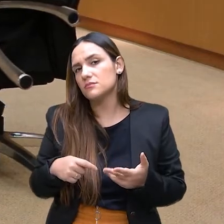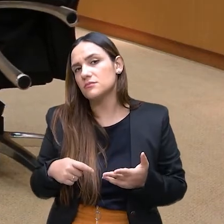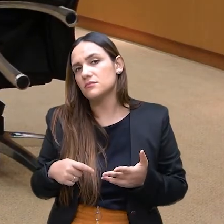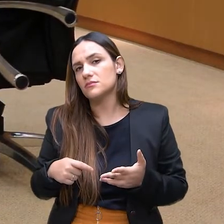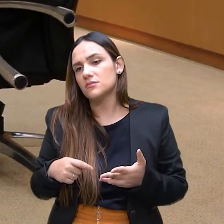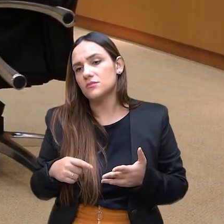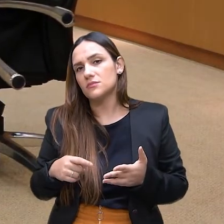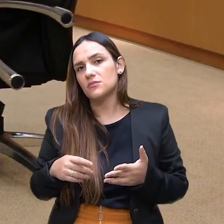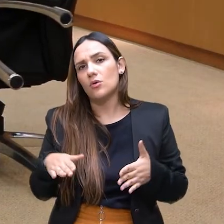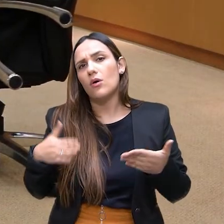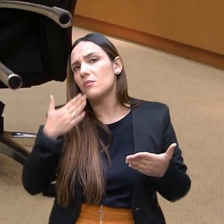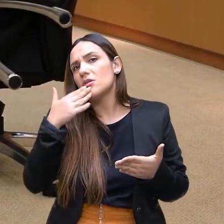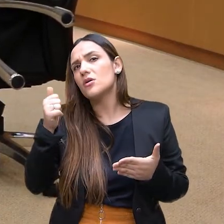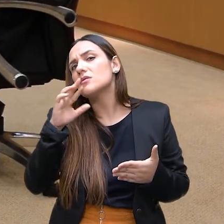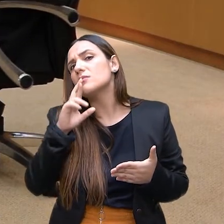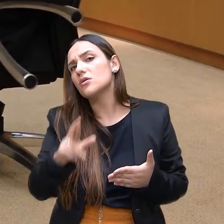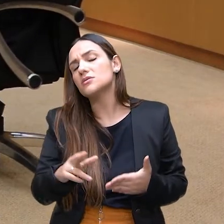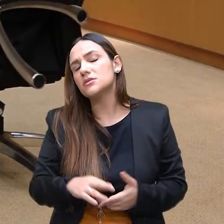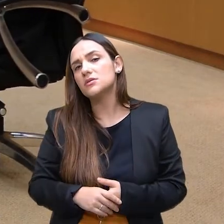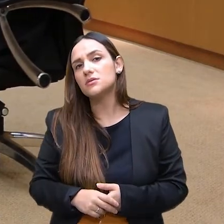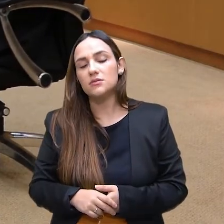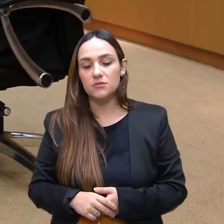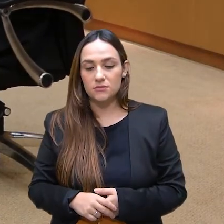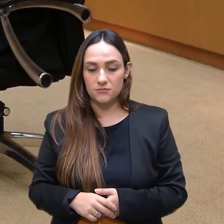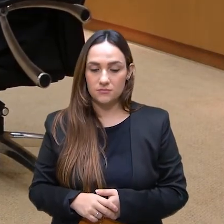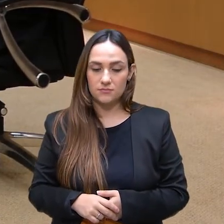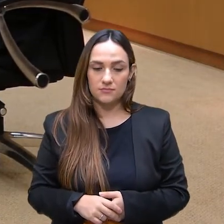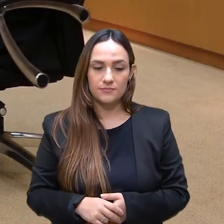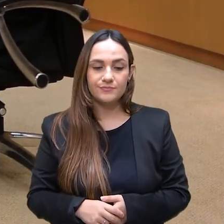que vocês vão focar nessa solução? Olha,